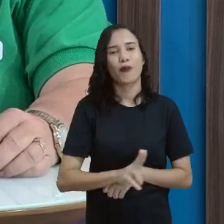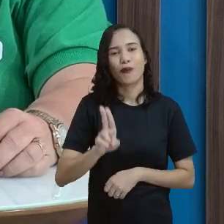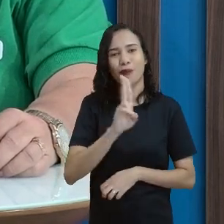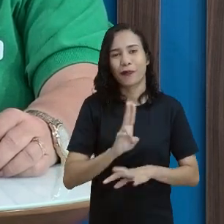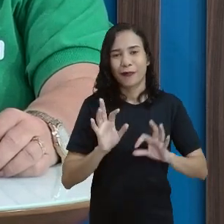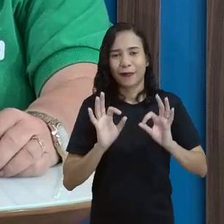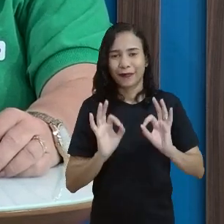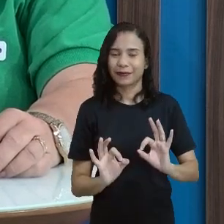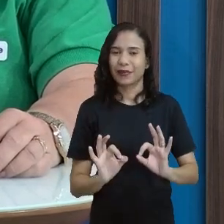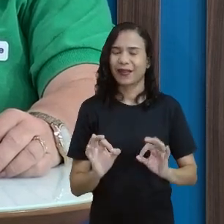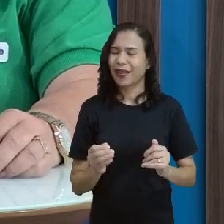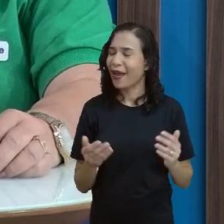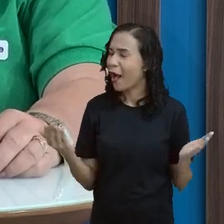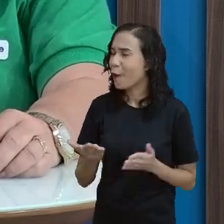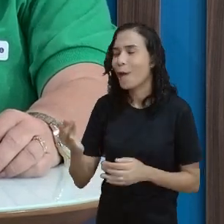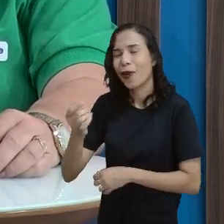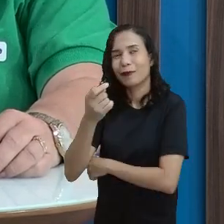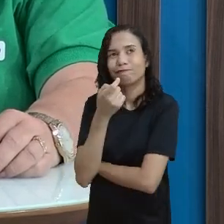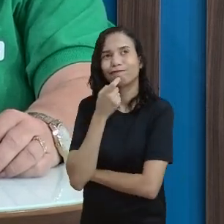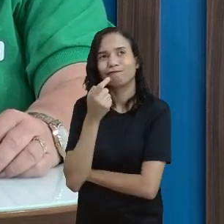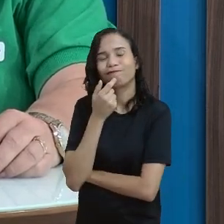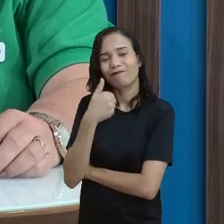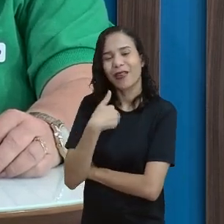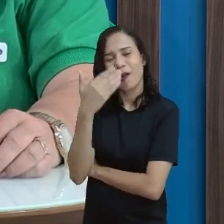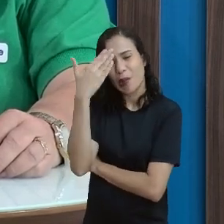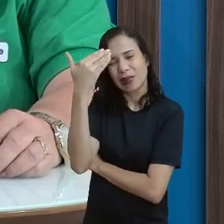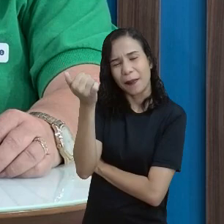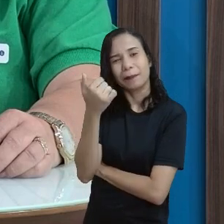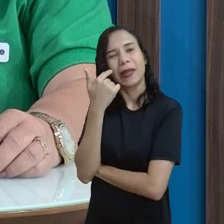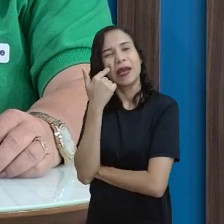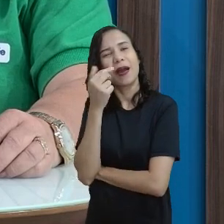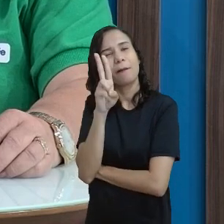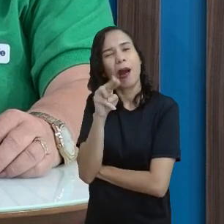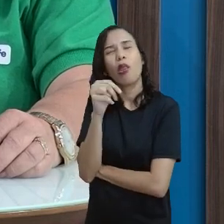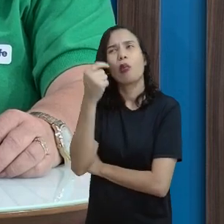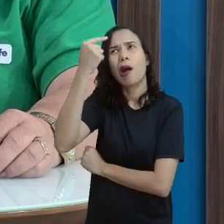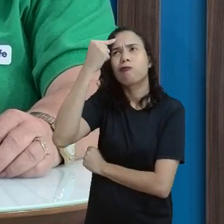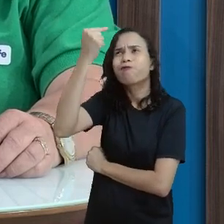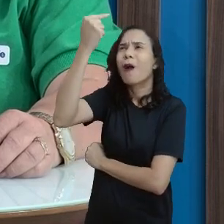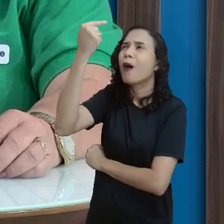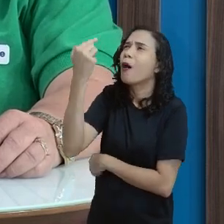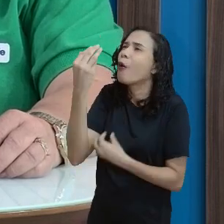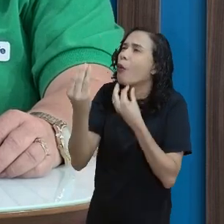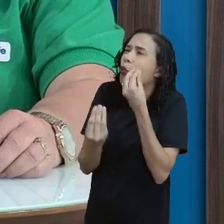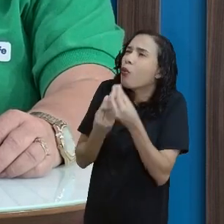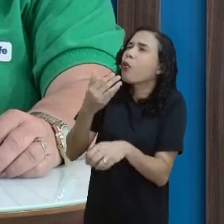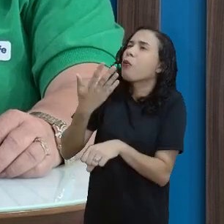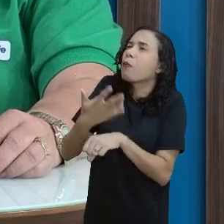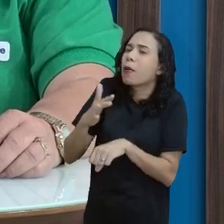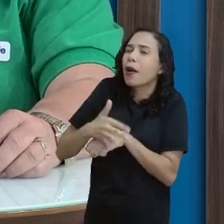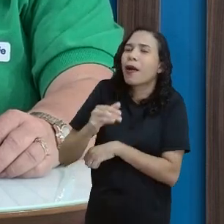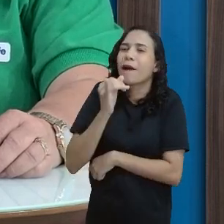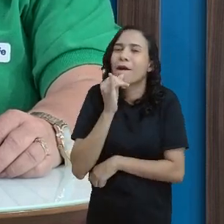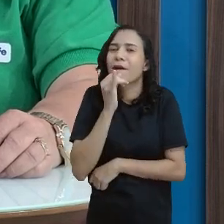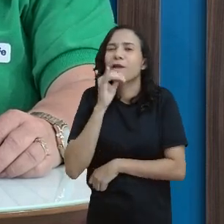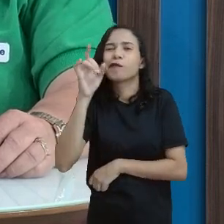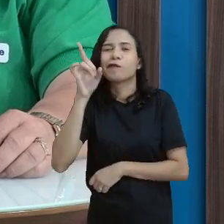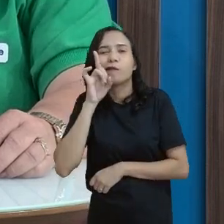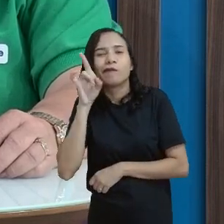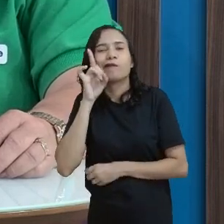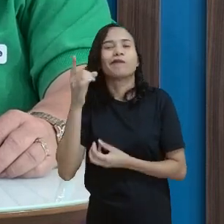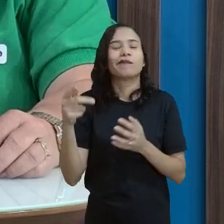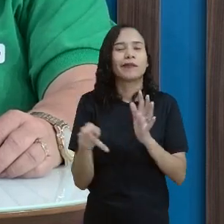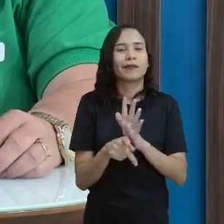né? Eu agora, eu sabia dessa questão, Carol, mas nunca tinha parado para pensar, porque você foi muito feliz em trazer